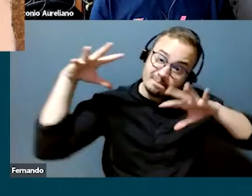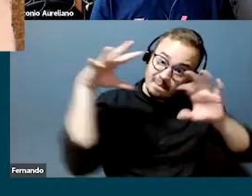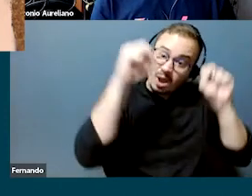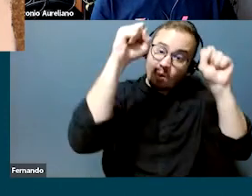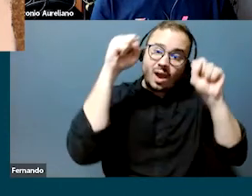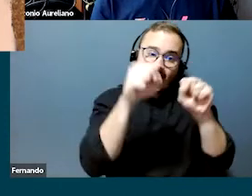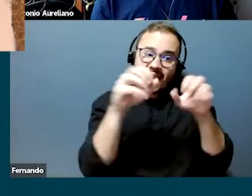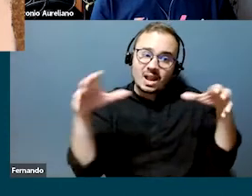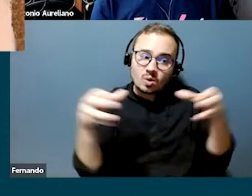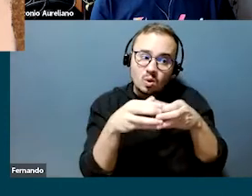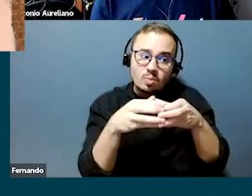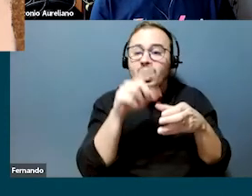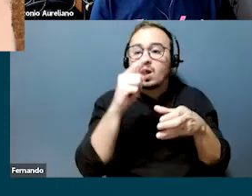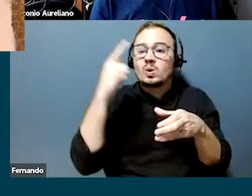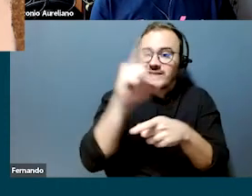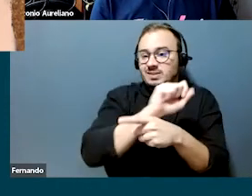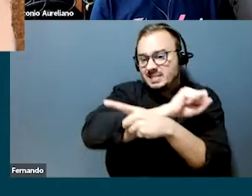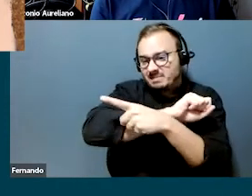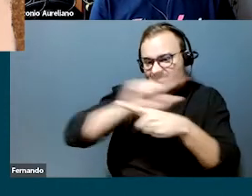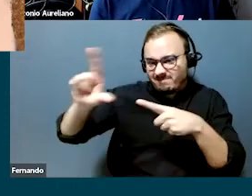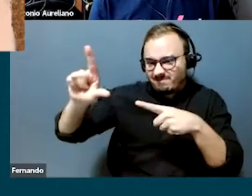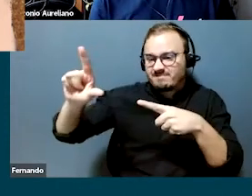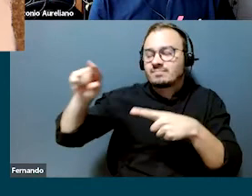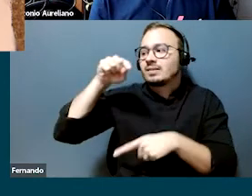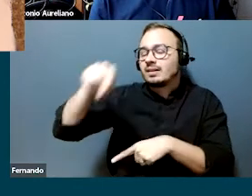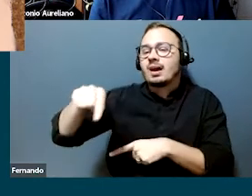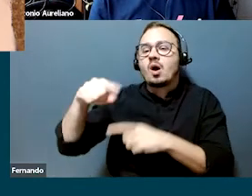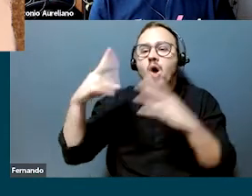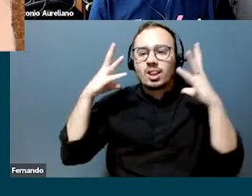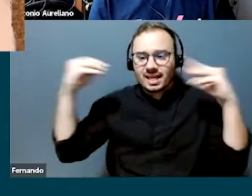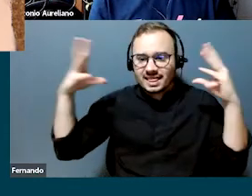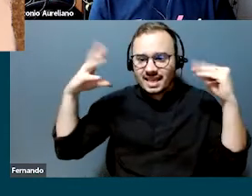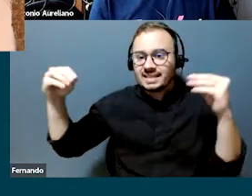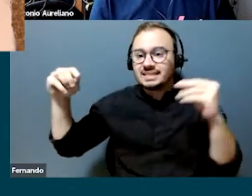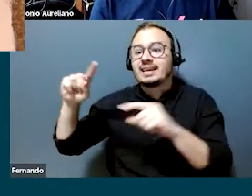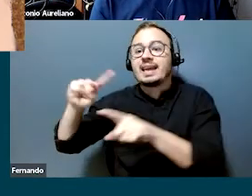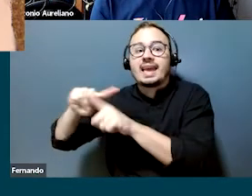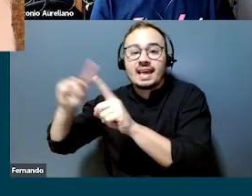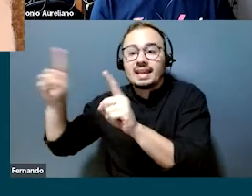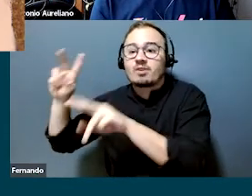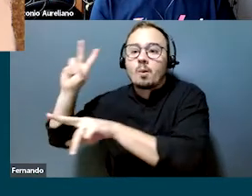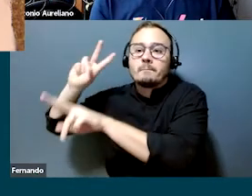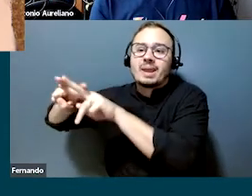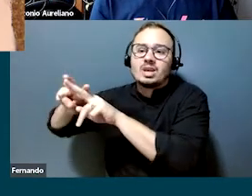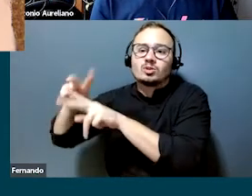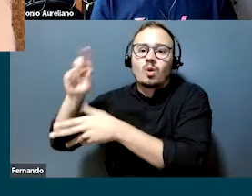os brasileiros conseguiram espantar os holandeses e eles voltaram aqui e ficaram confinados no centro da cidade.